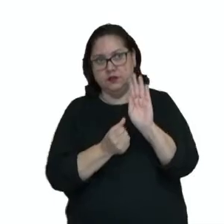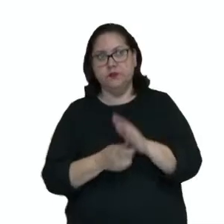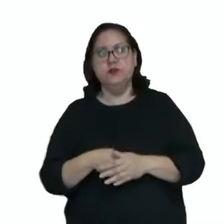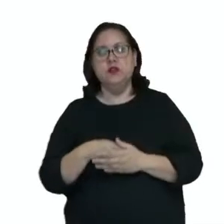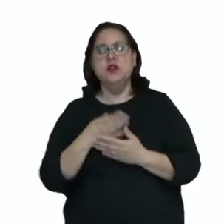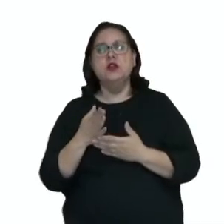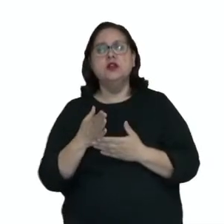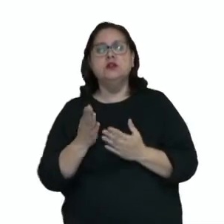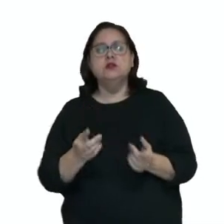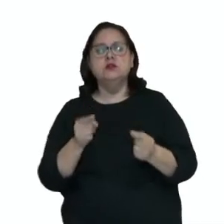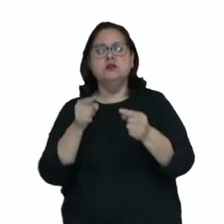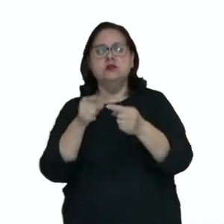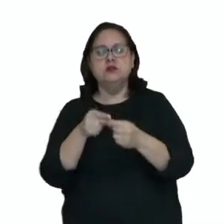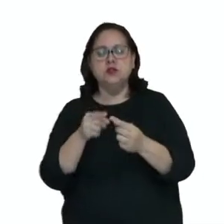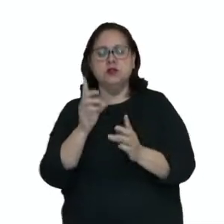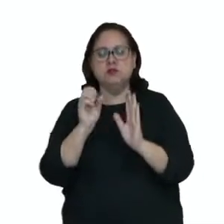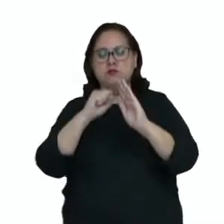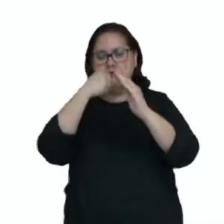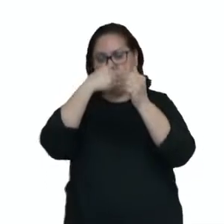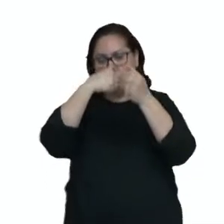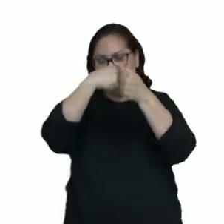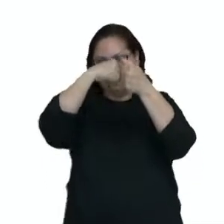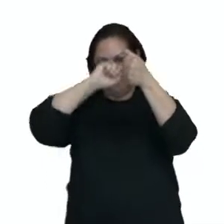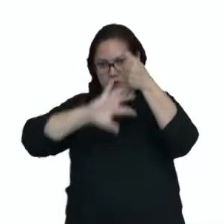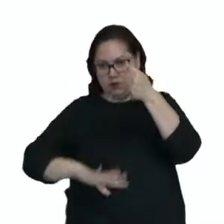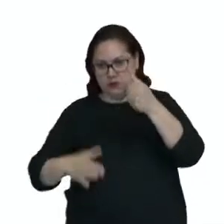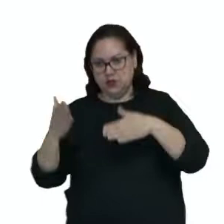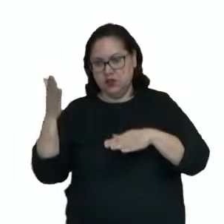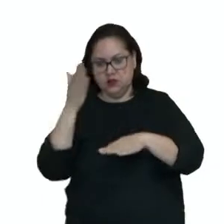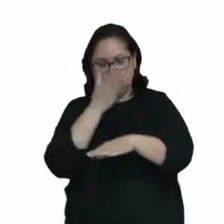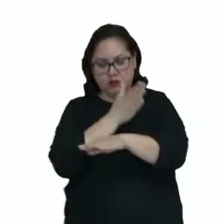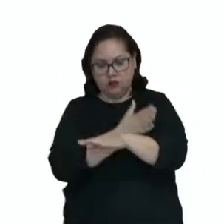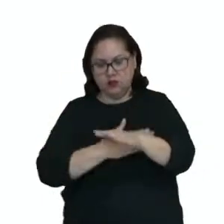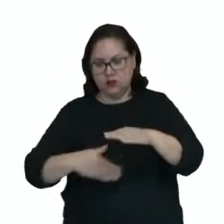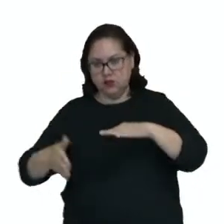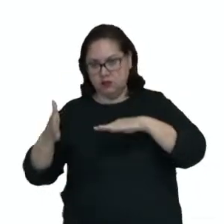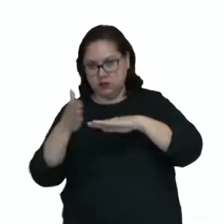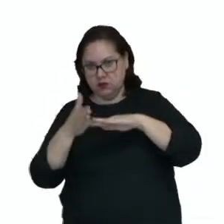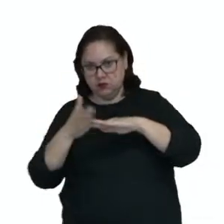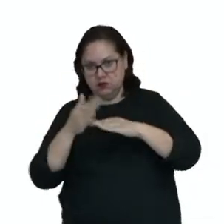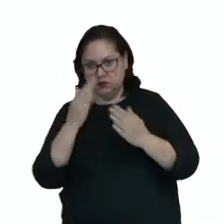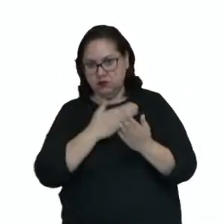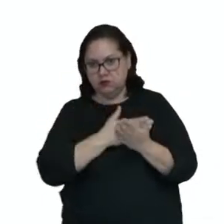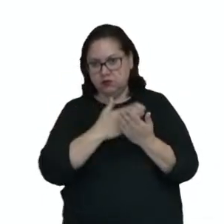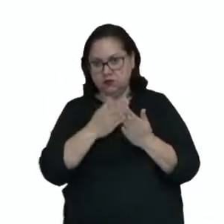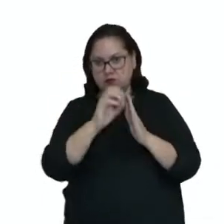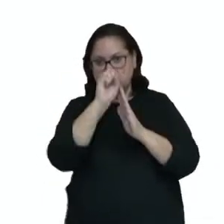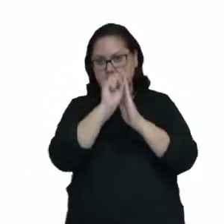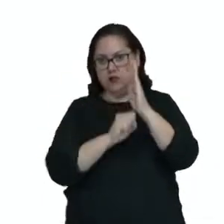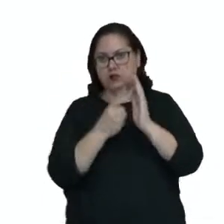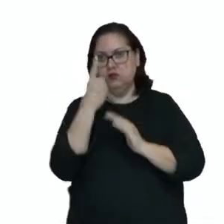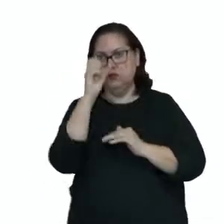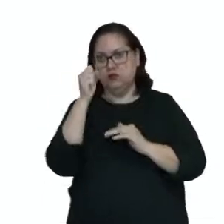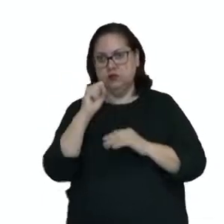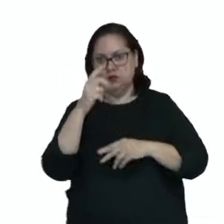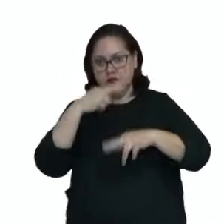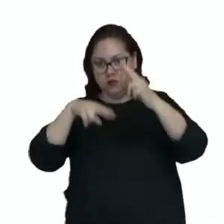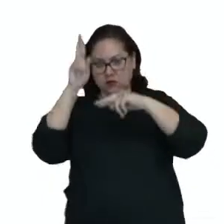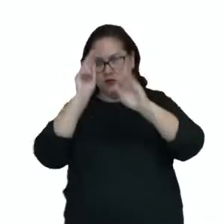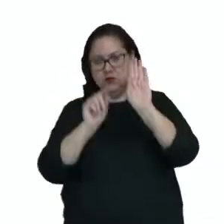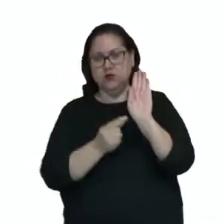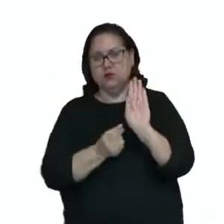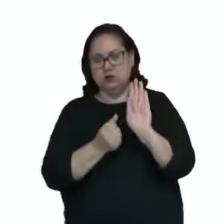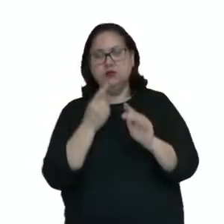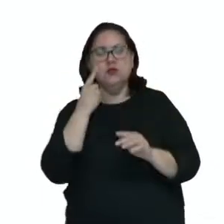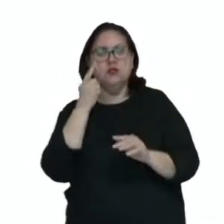A concepção de democracia moderna e contemporânea ressurgiu a partir do século XVIII com as revoluções burguesas que nós